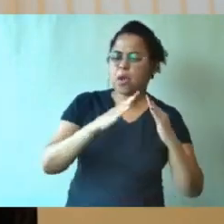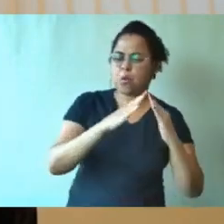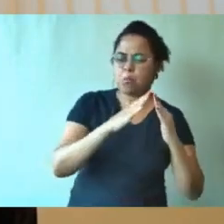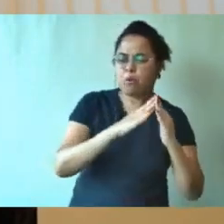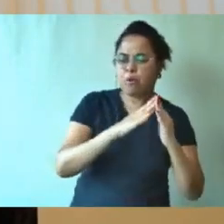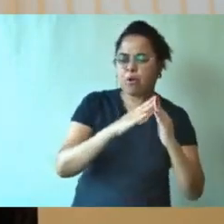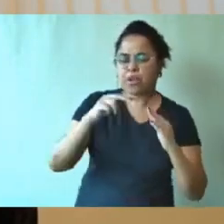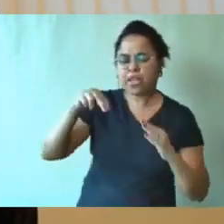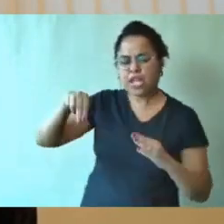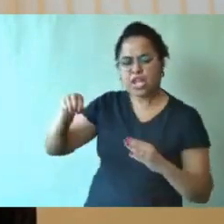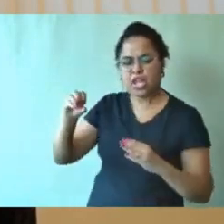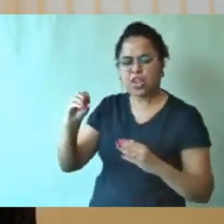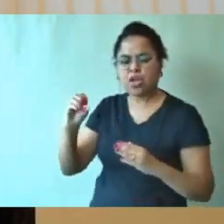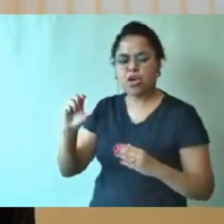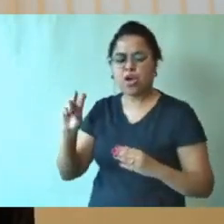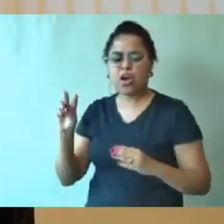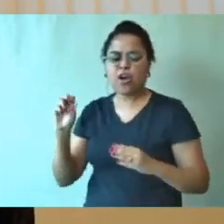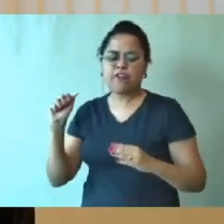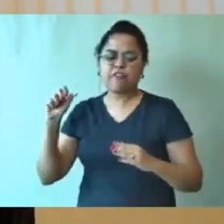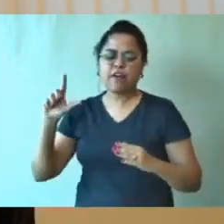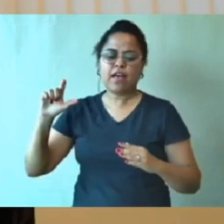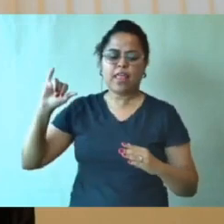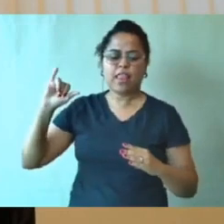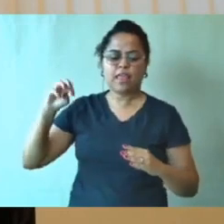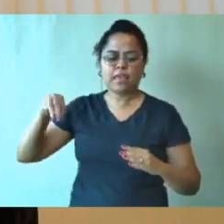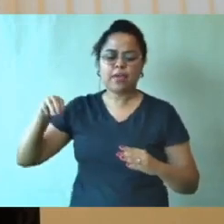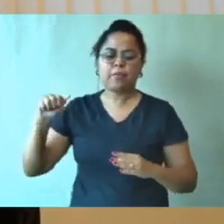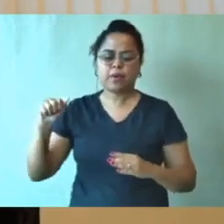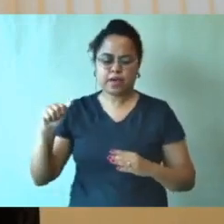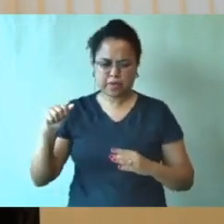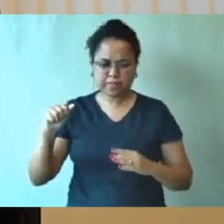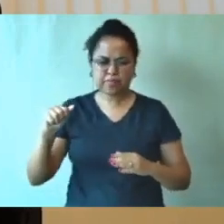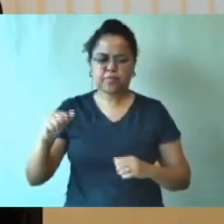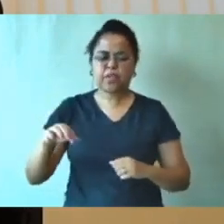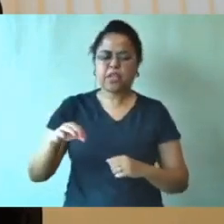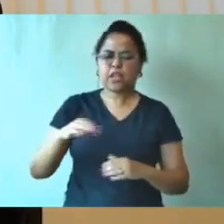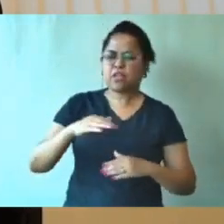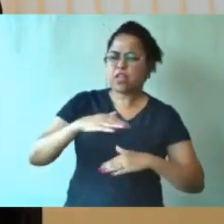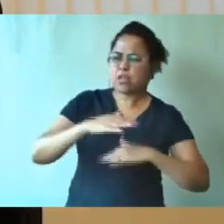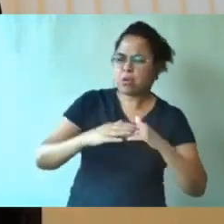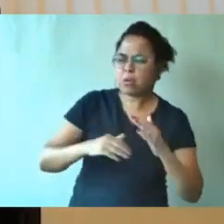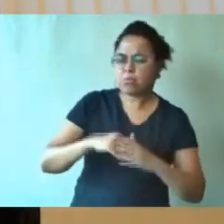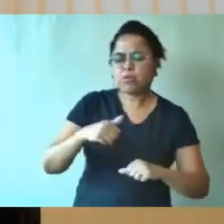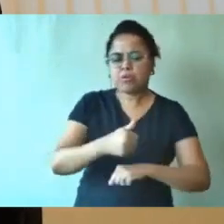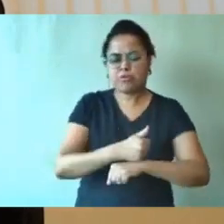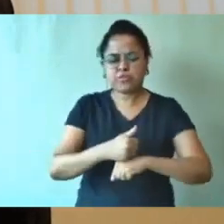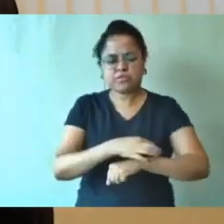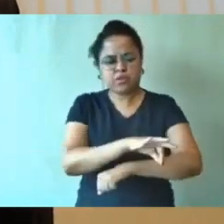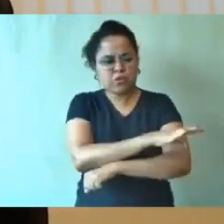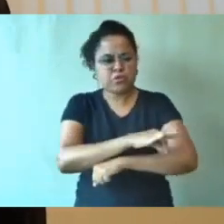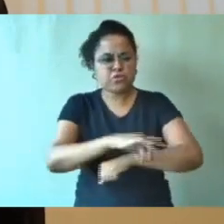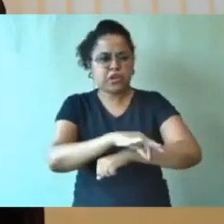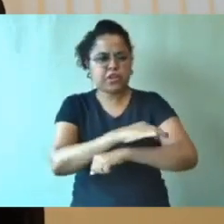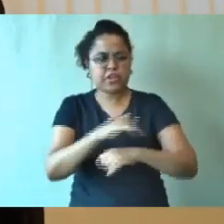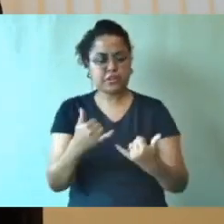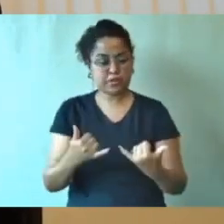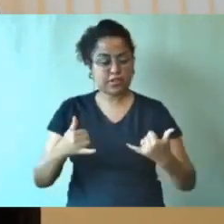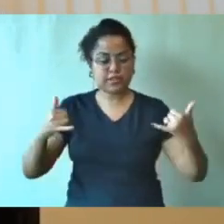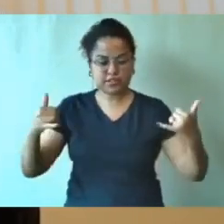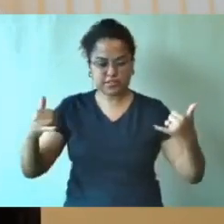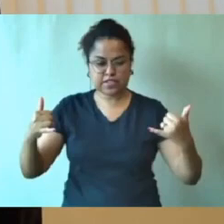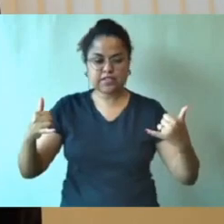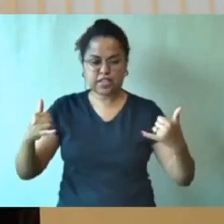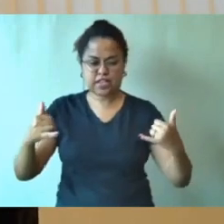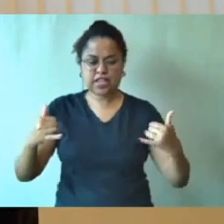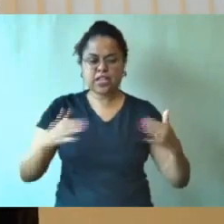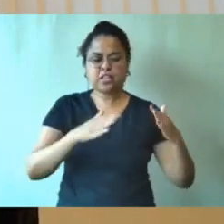Lima, profissão empresário e engenheiro eletricista, cuja atividade é desenvolvida no endereço...